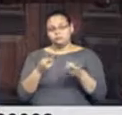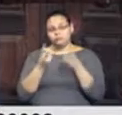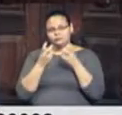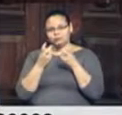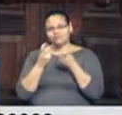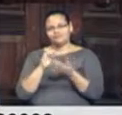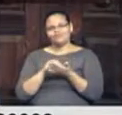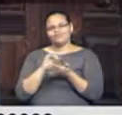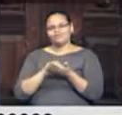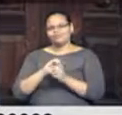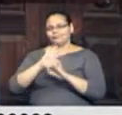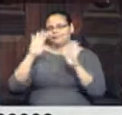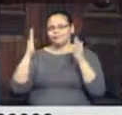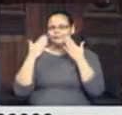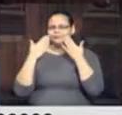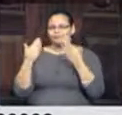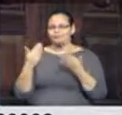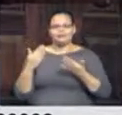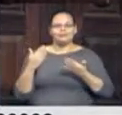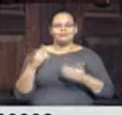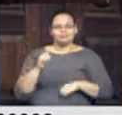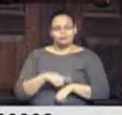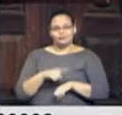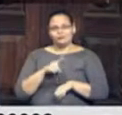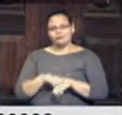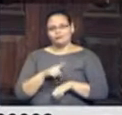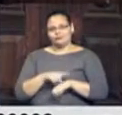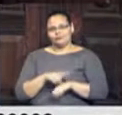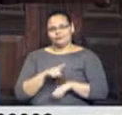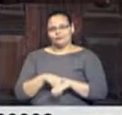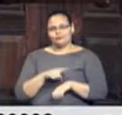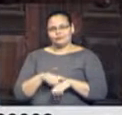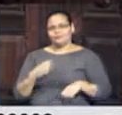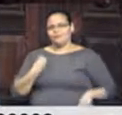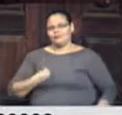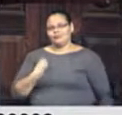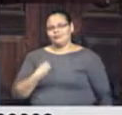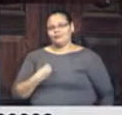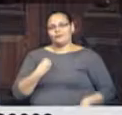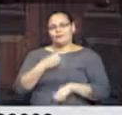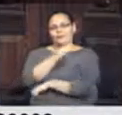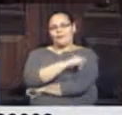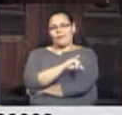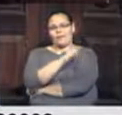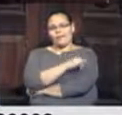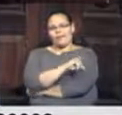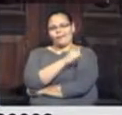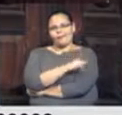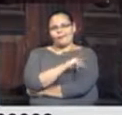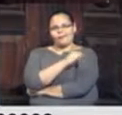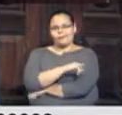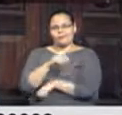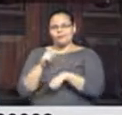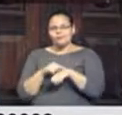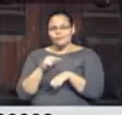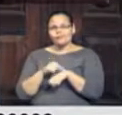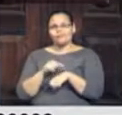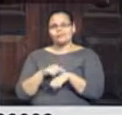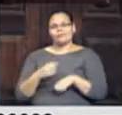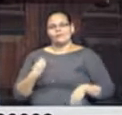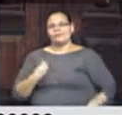falta de transparência. E, em um momento que vive o Rio de Janeiro, no momento que